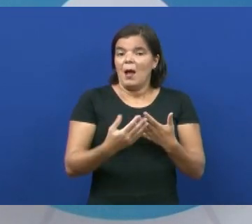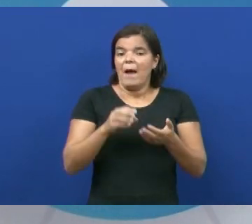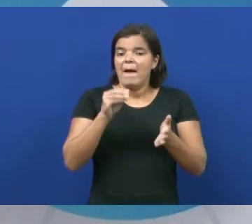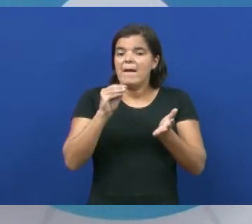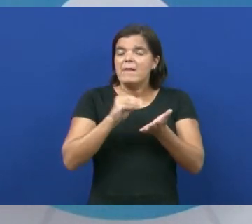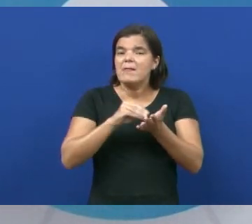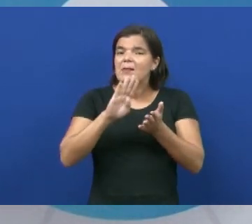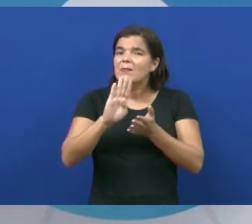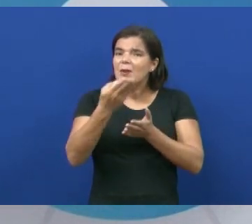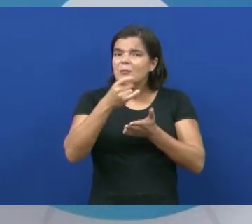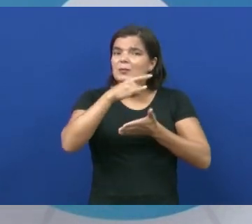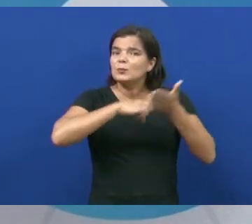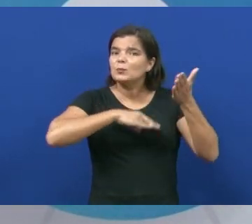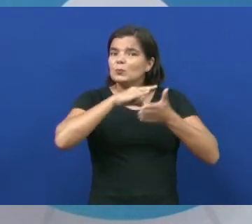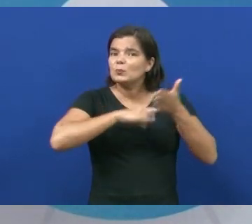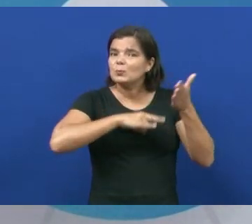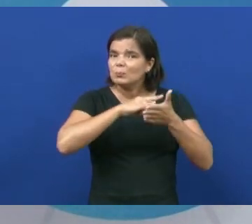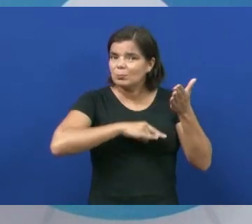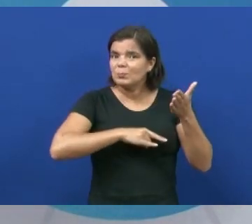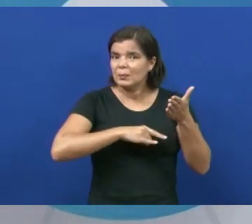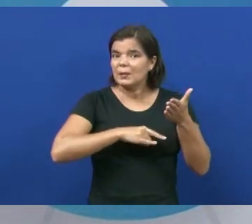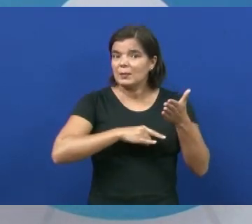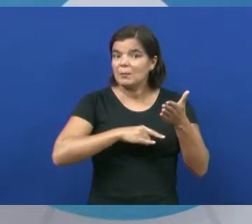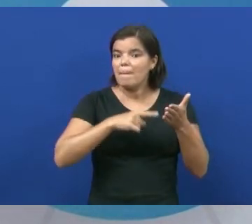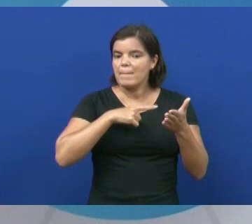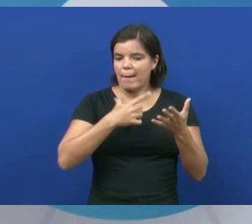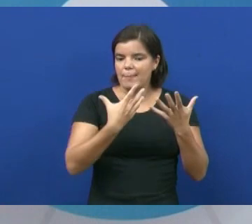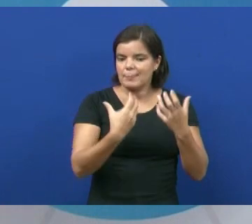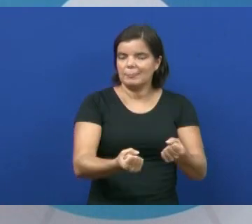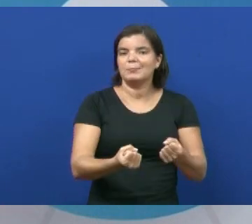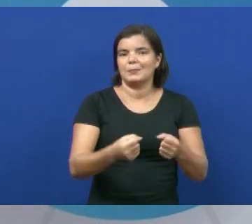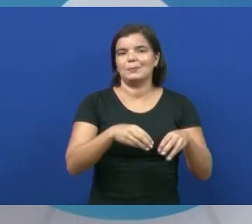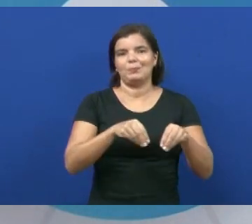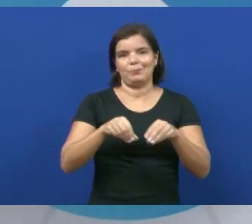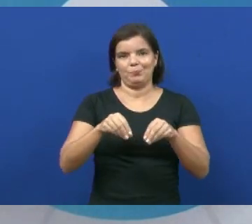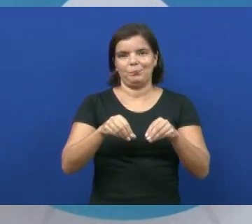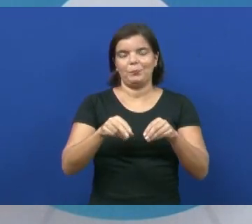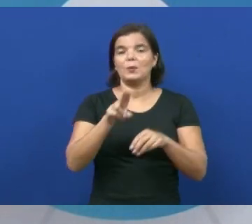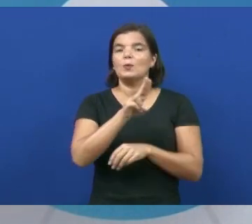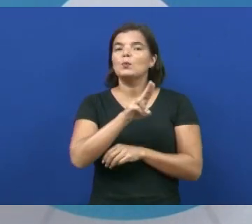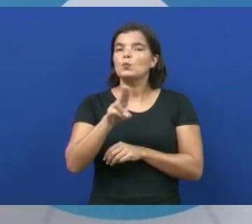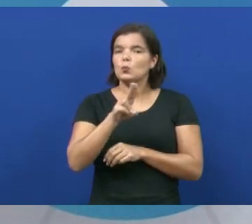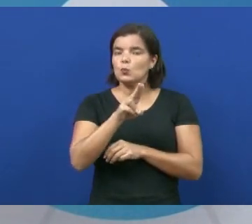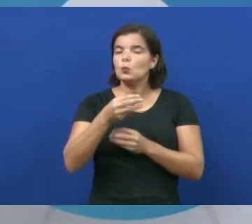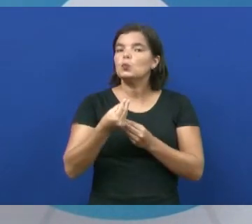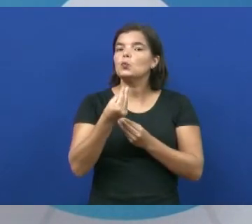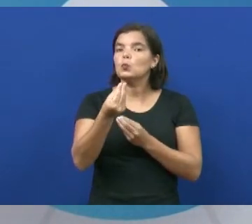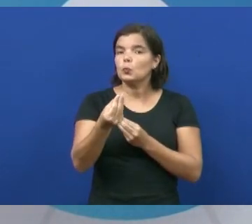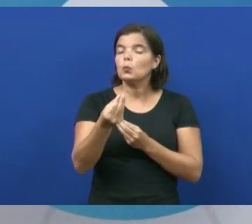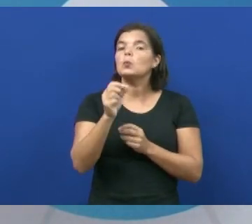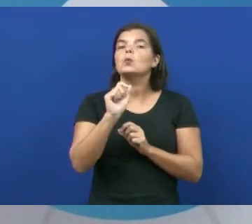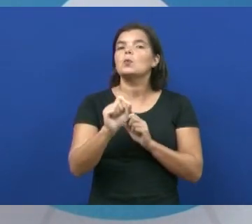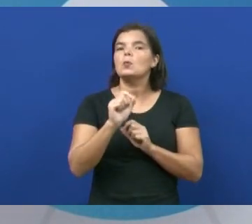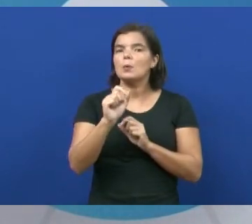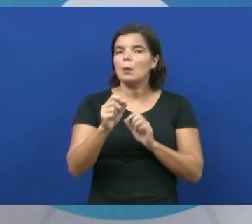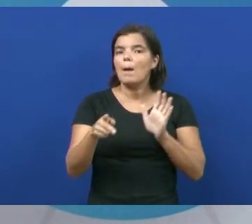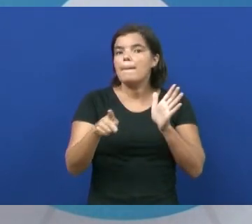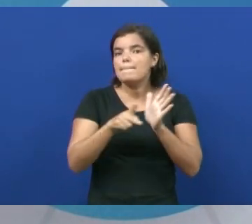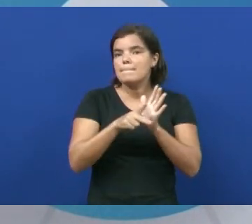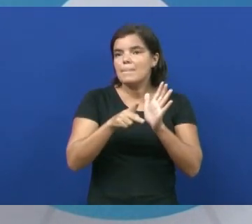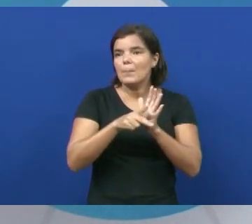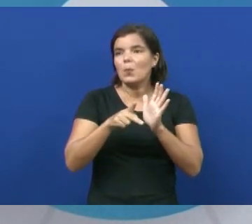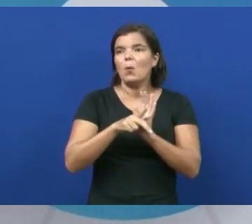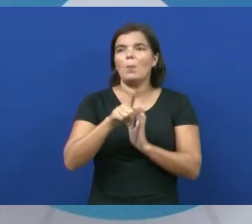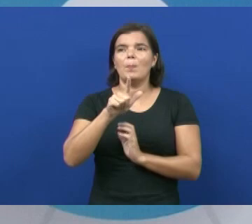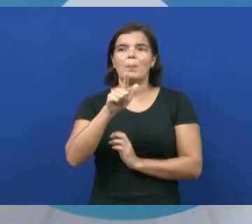de documentos, tá? Para ter posse dessas terras. E o nome que se dá a isso seria o quê? A própria